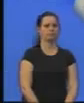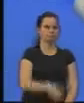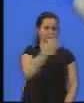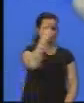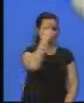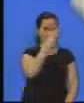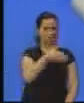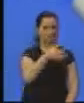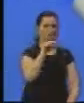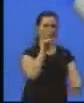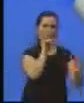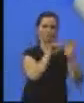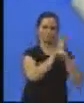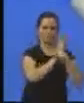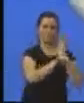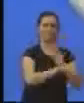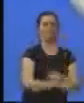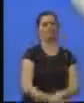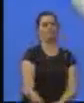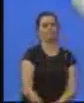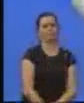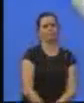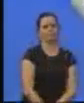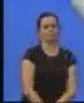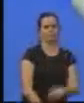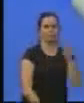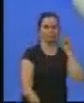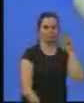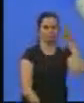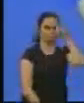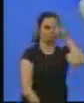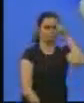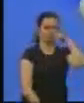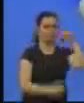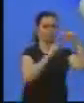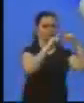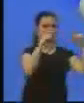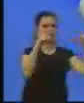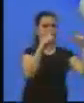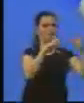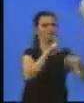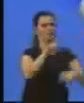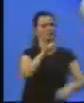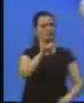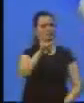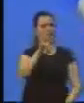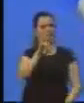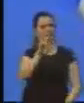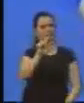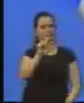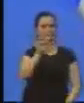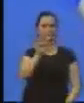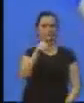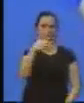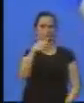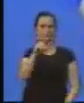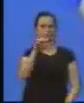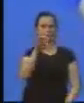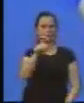Pensou na nossa interatividade? Vamos lembrar qual é o enunciado? A derivada da função f de x igual